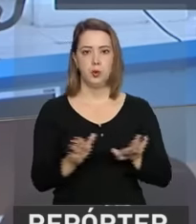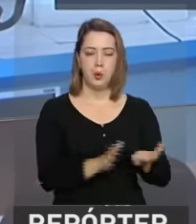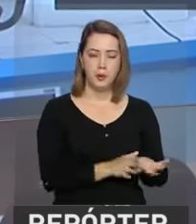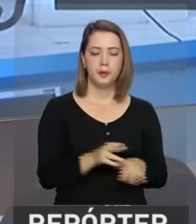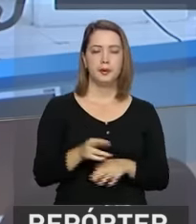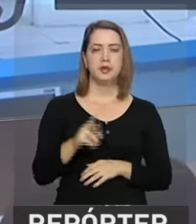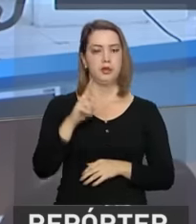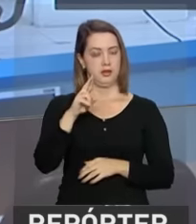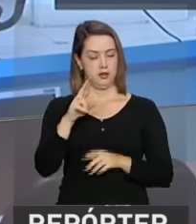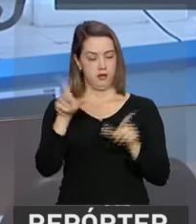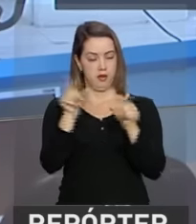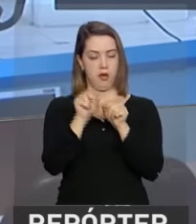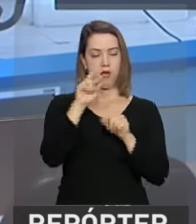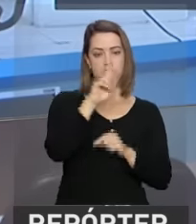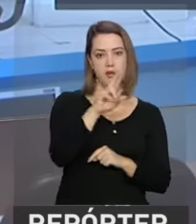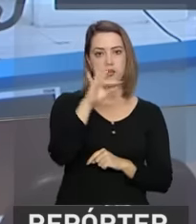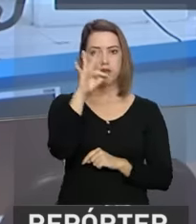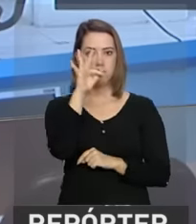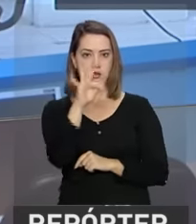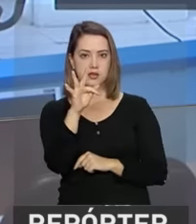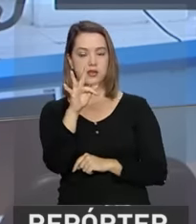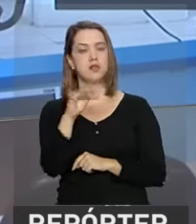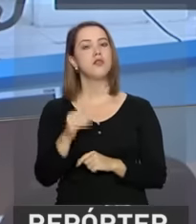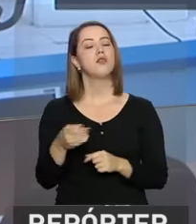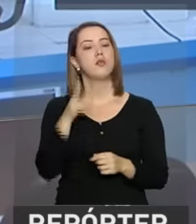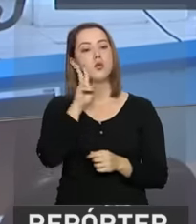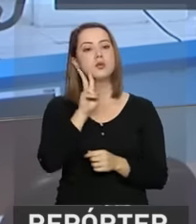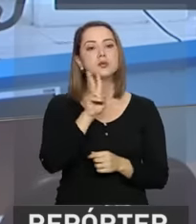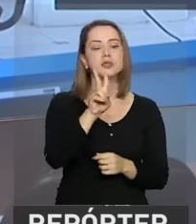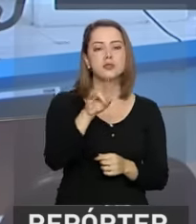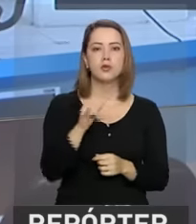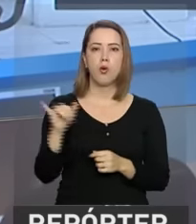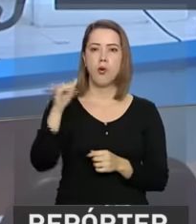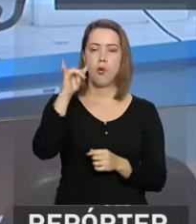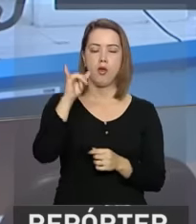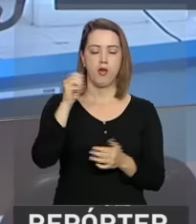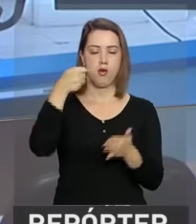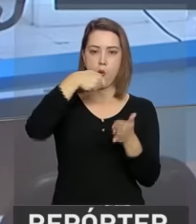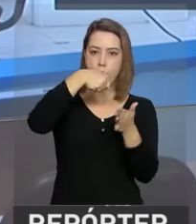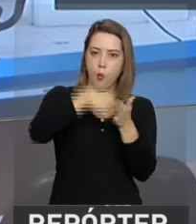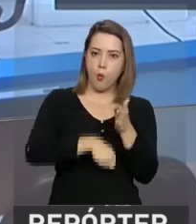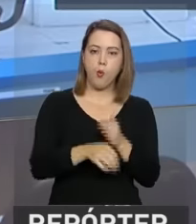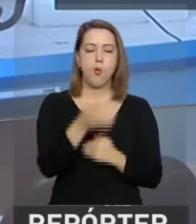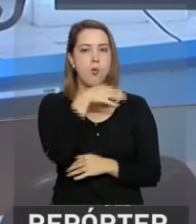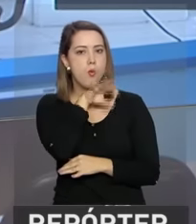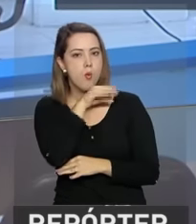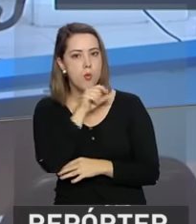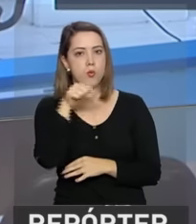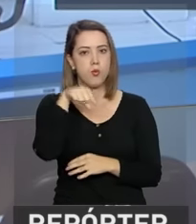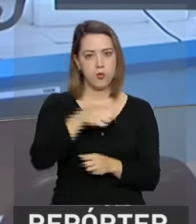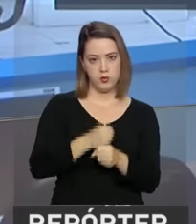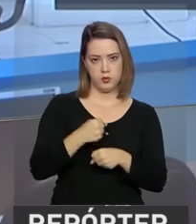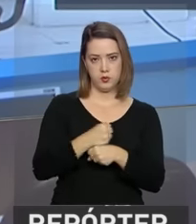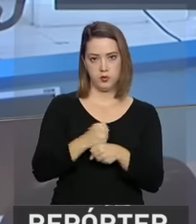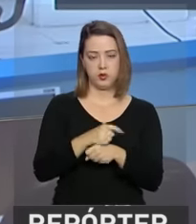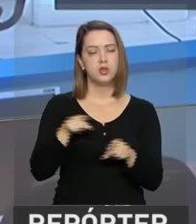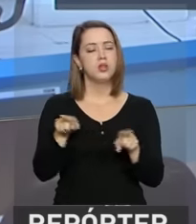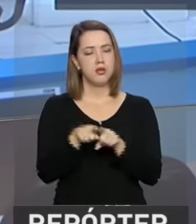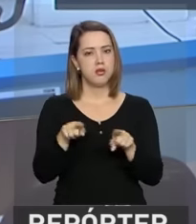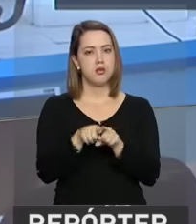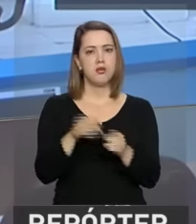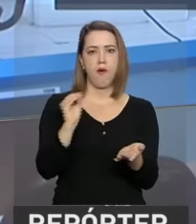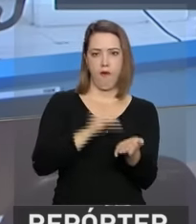libera agora, a partir das 9 da manhã, a consulta ao primeiro lote de restituições do Imposto de Renda de 2016 e também de